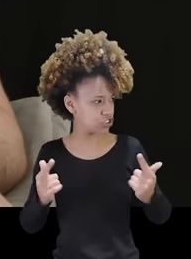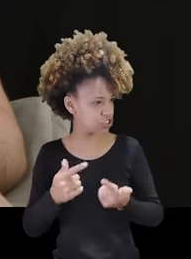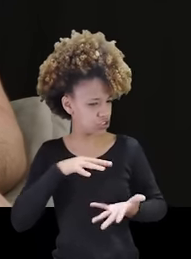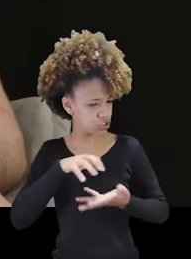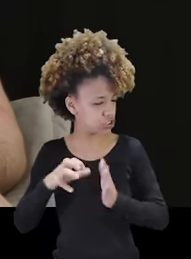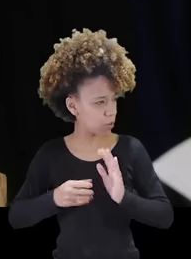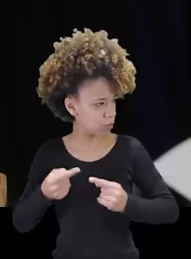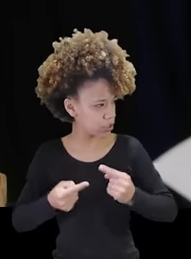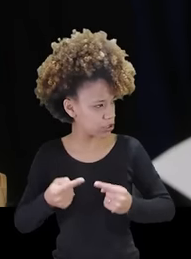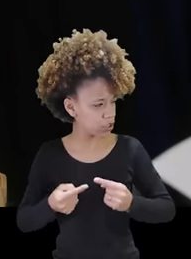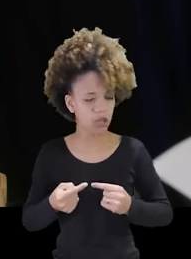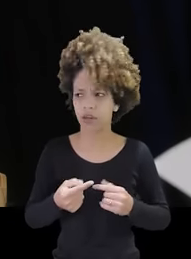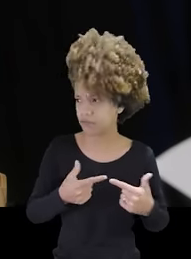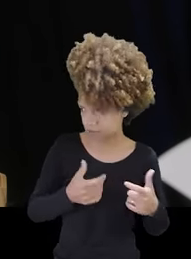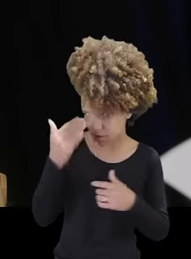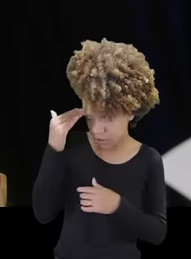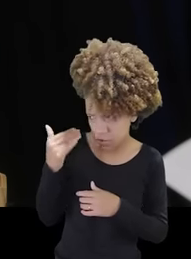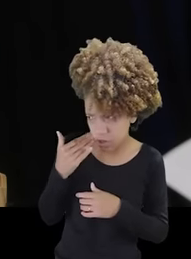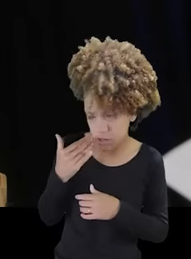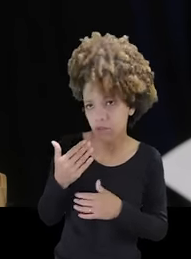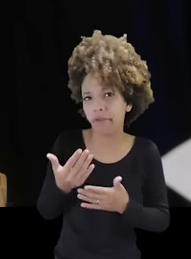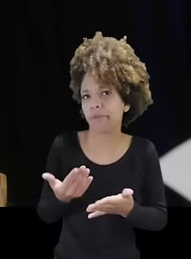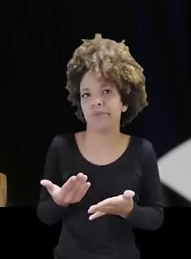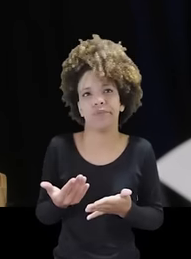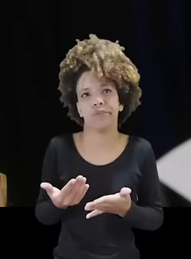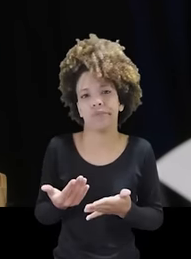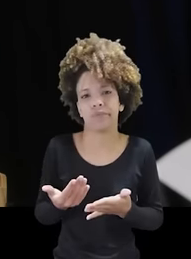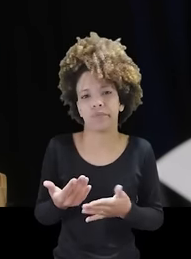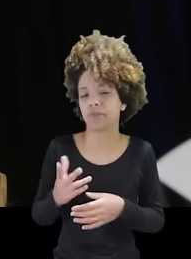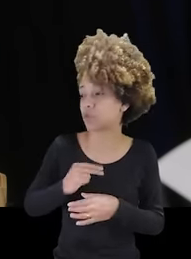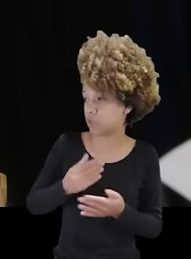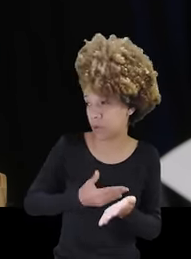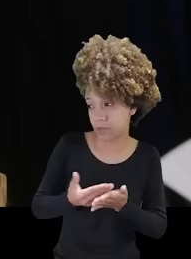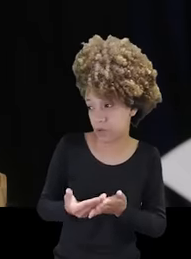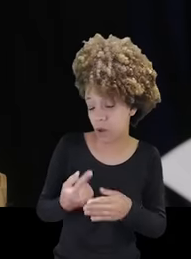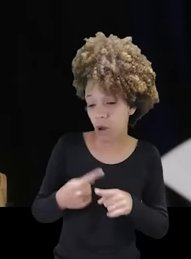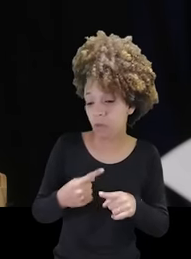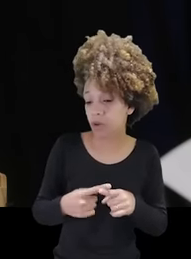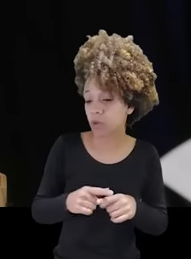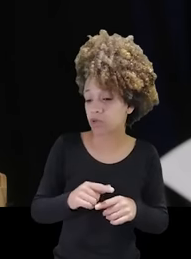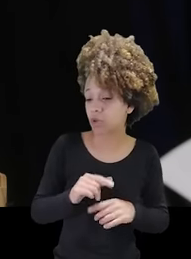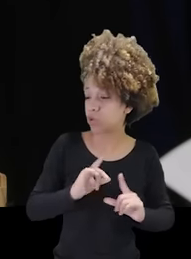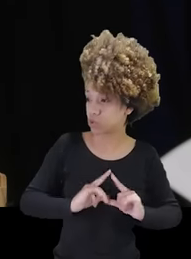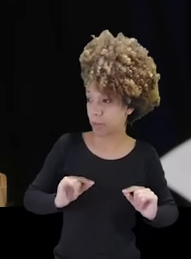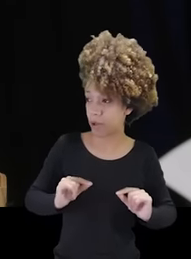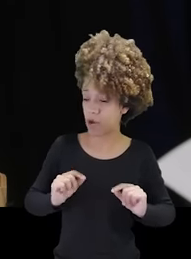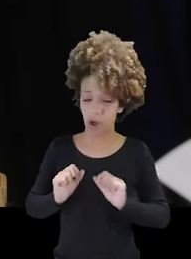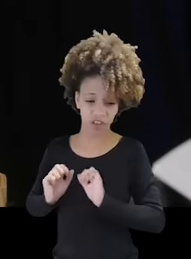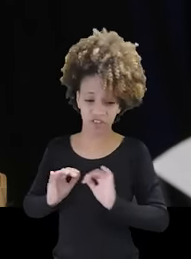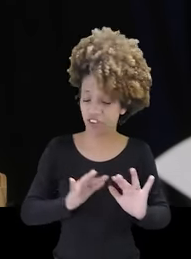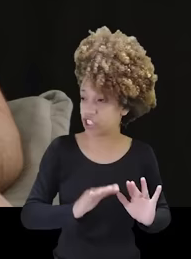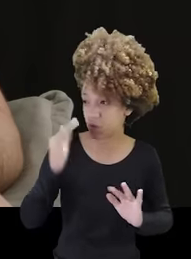dessa histórias ah foi por nós começou lá quando o Japão invadiu a